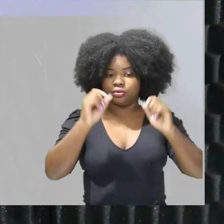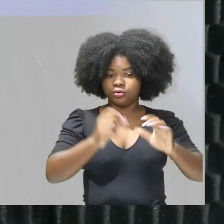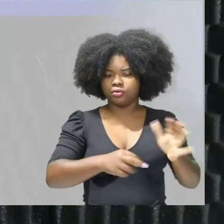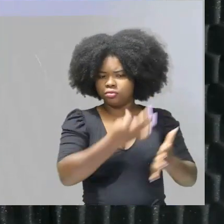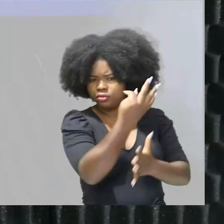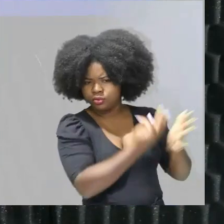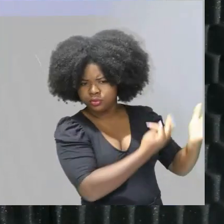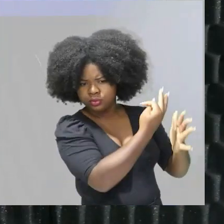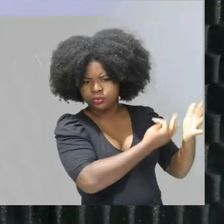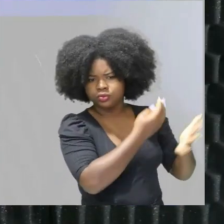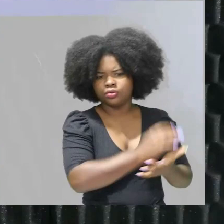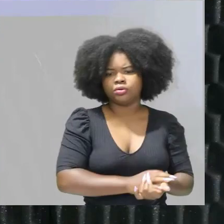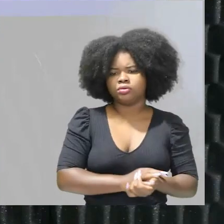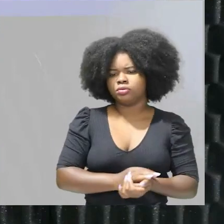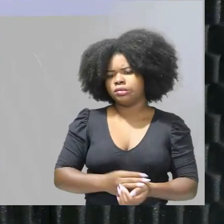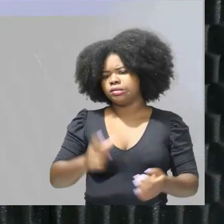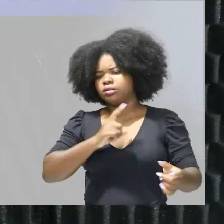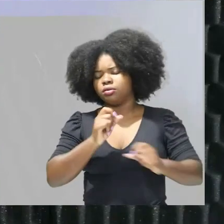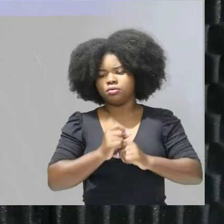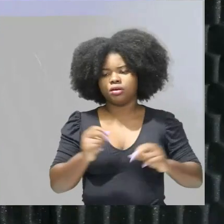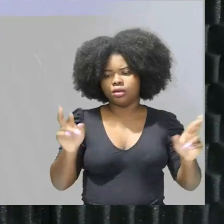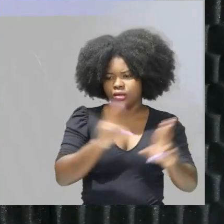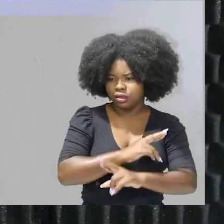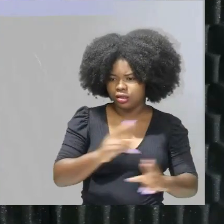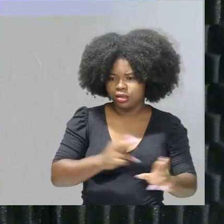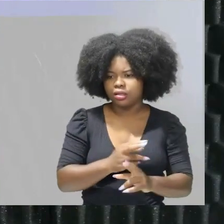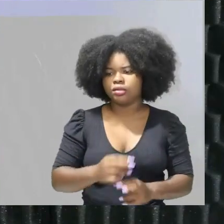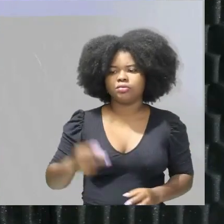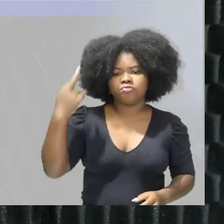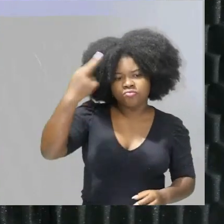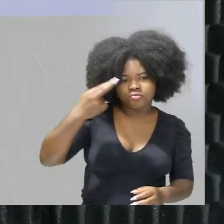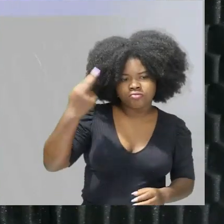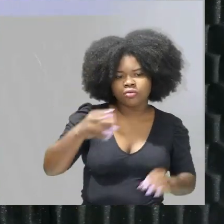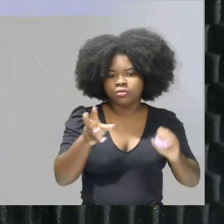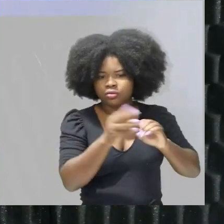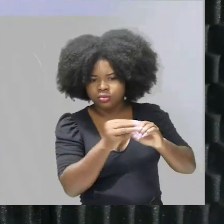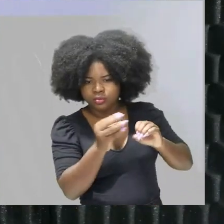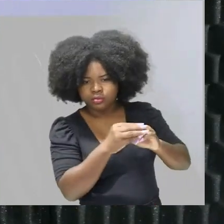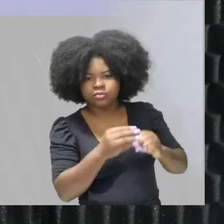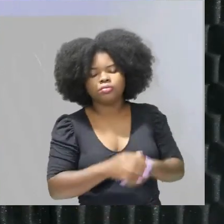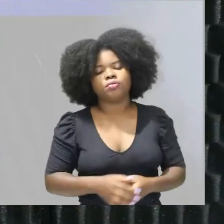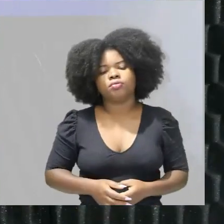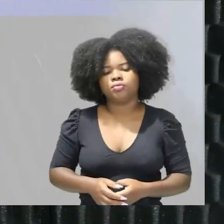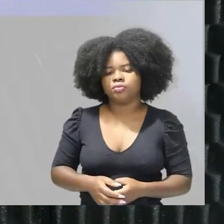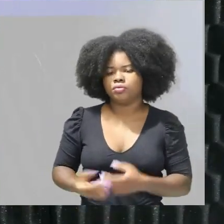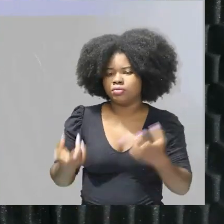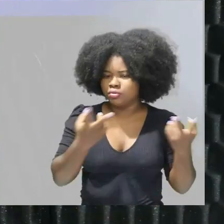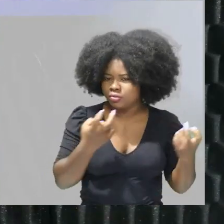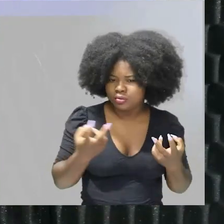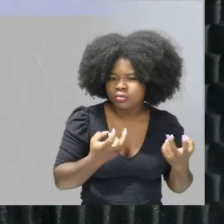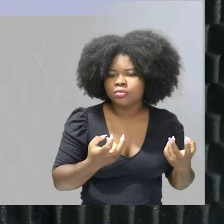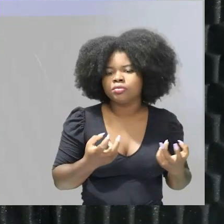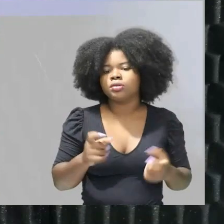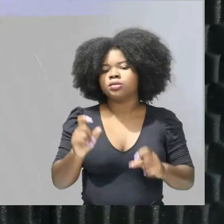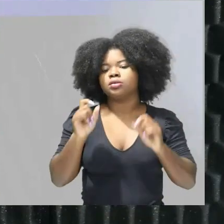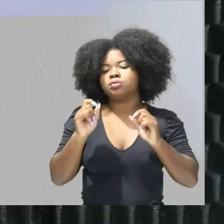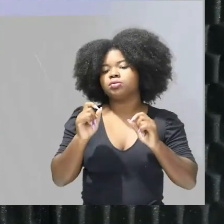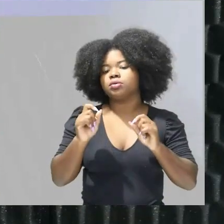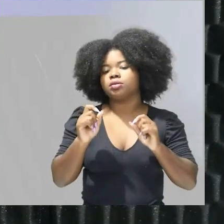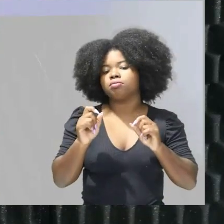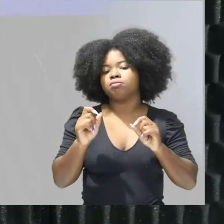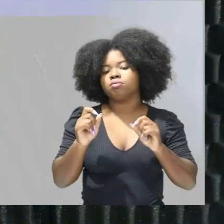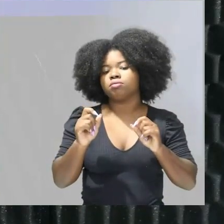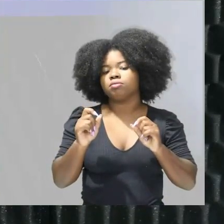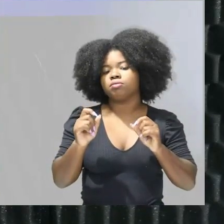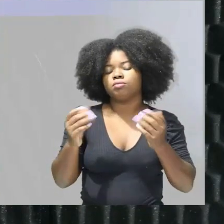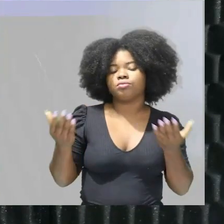ao entendimento acerca de ideia do conhecimento Olha que ficou muito mais simples numa perspectiva que ampara o que o que que será que eles estão aqui